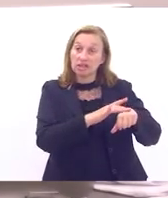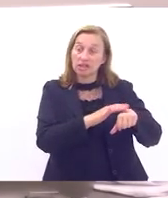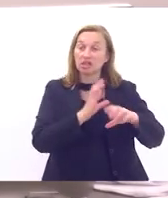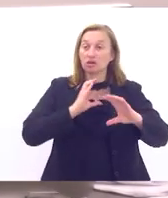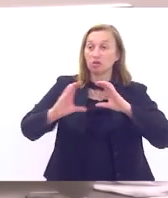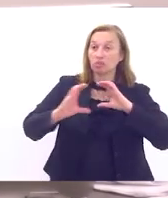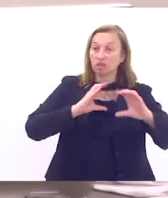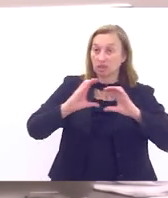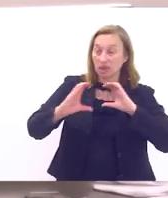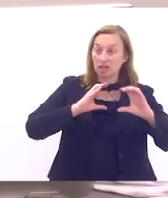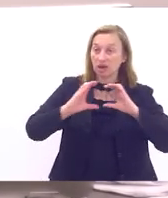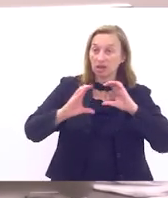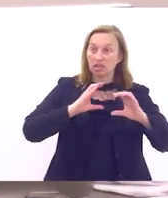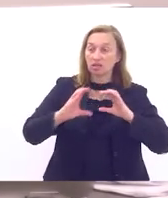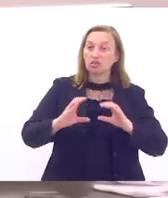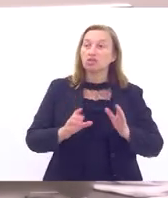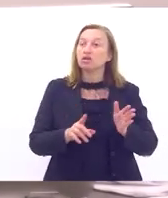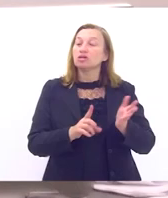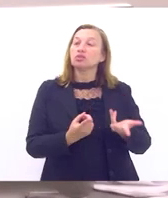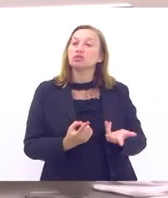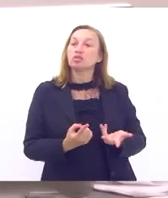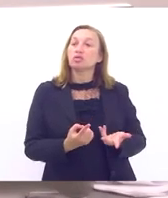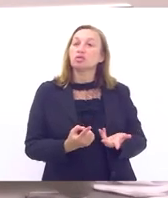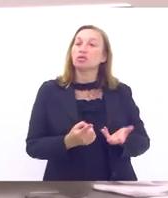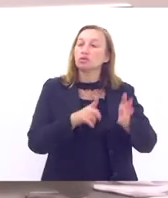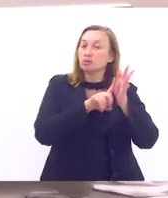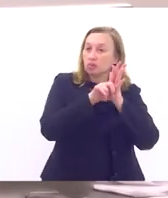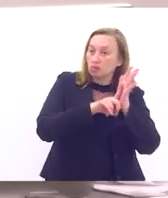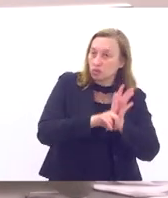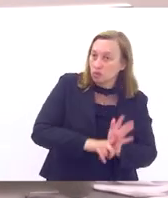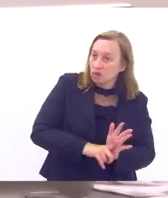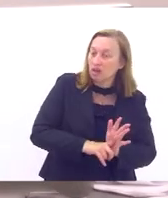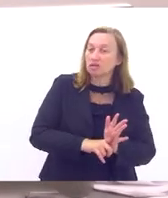comunicados são efetivamente diagnosticados e